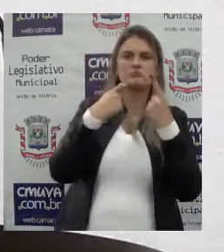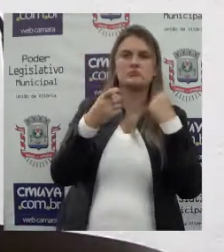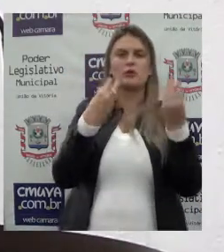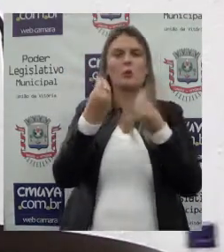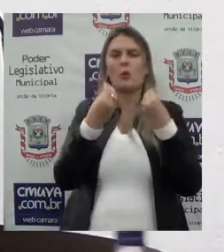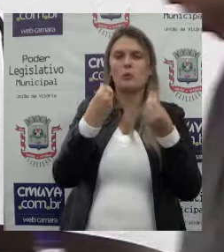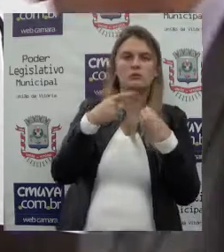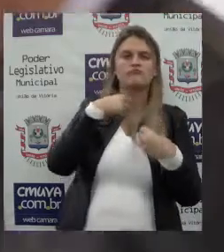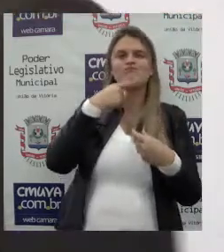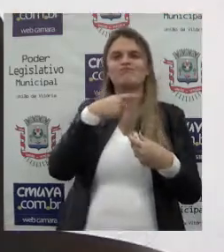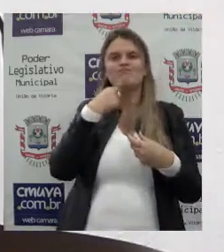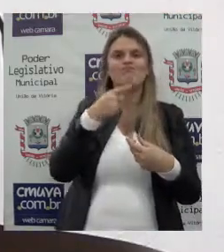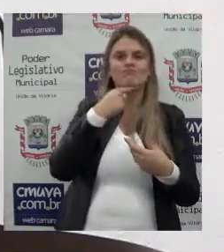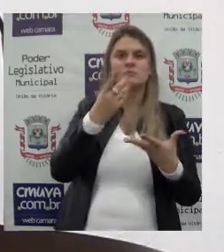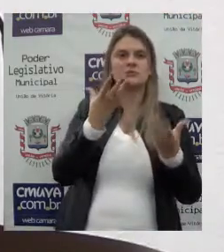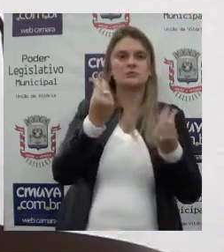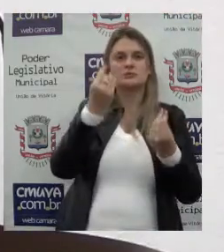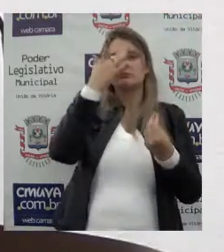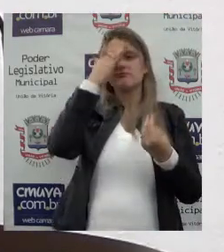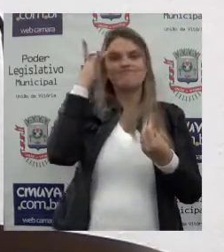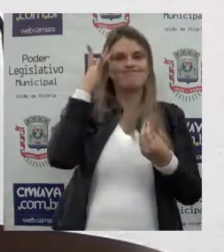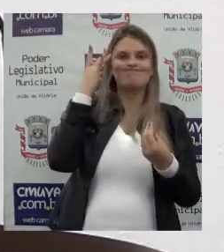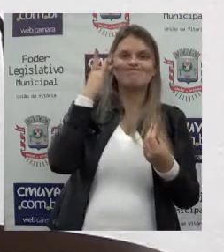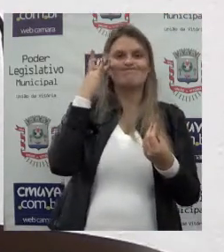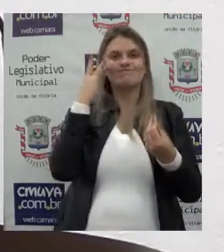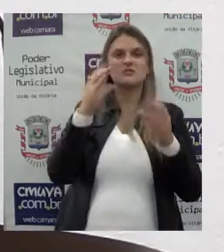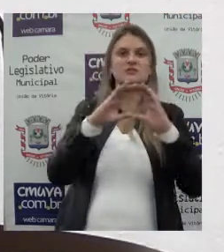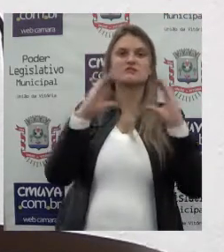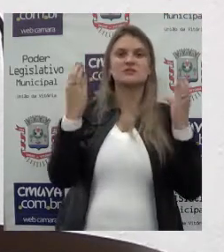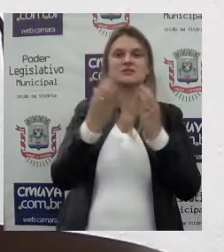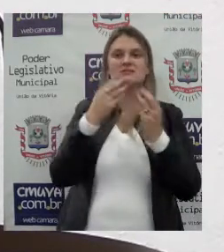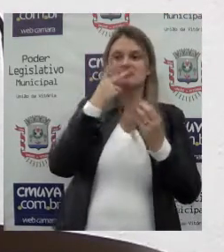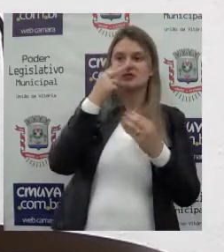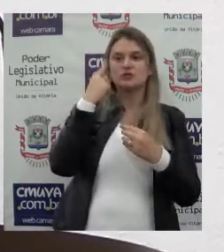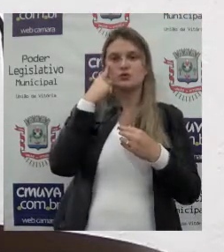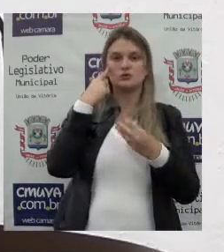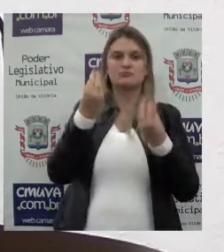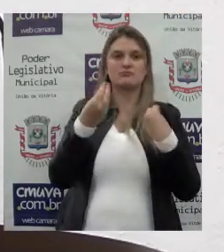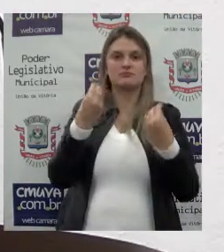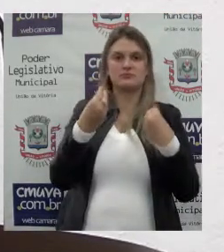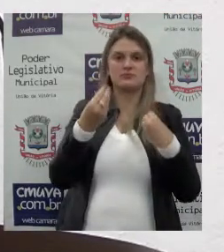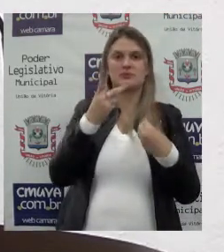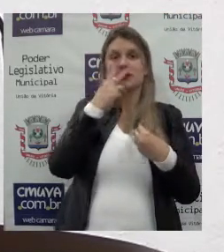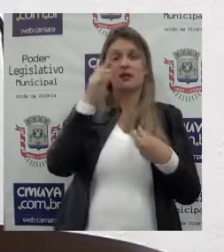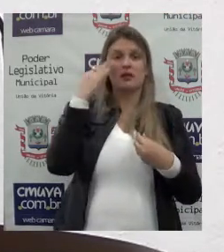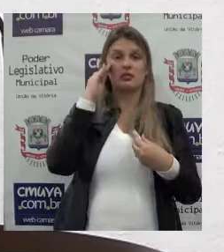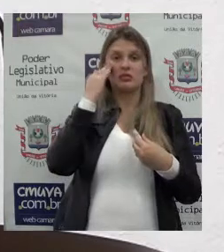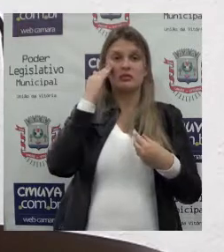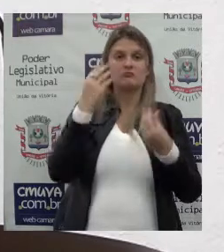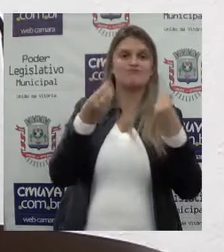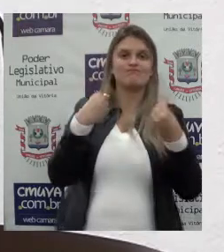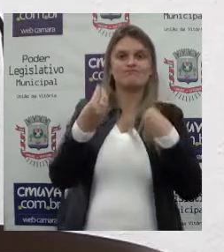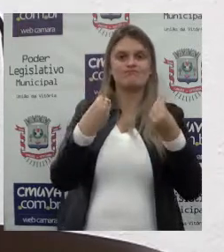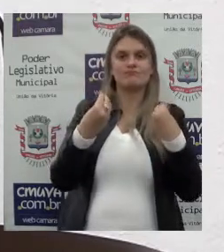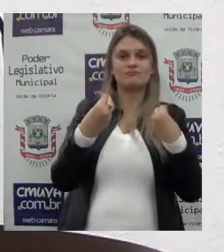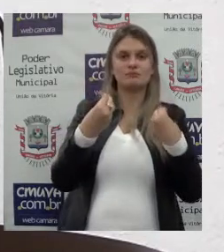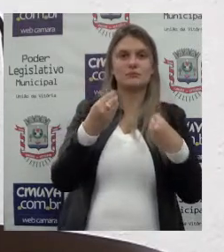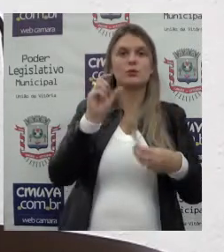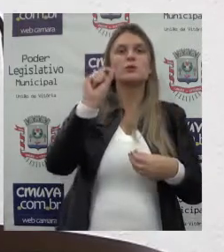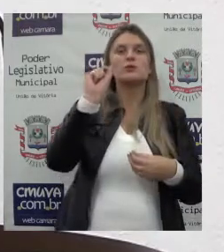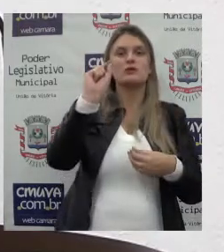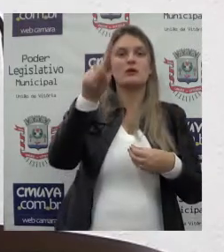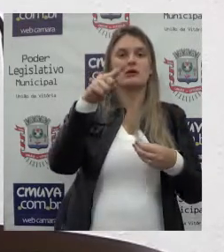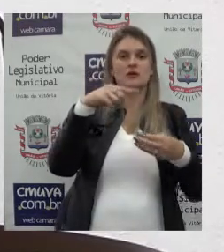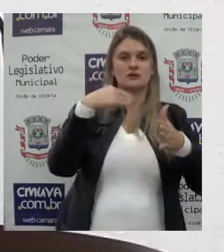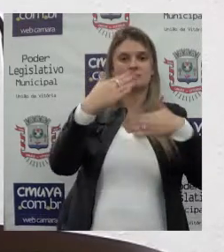questionamentos, de críticas, de perguntas, a qual muitas pessoas de nossa comunidade conseguiram ter um